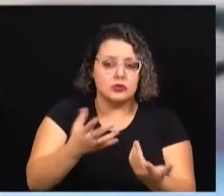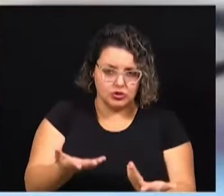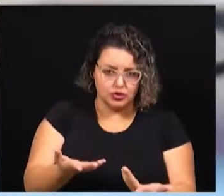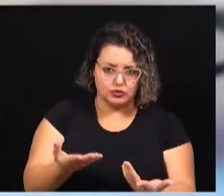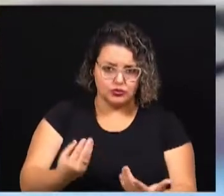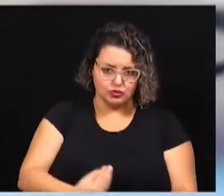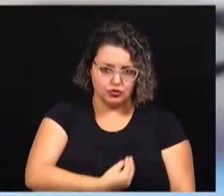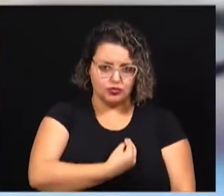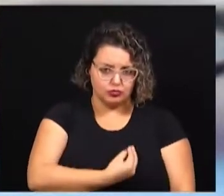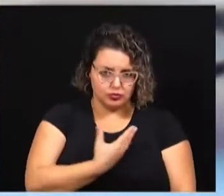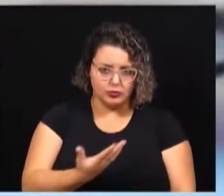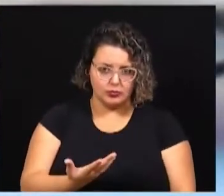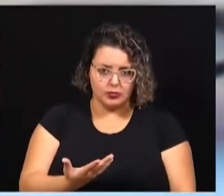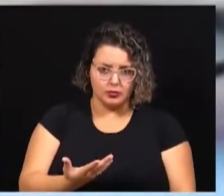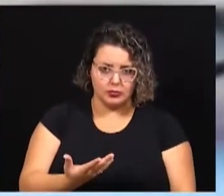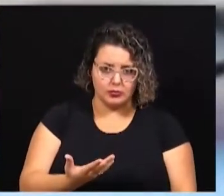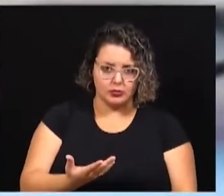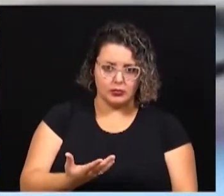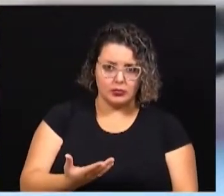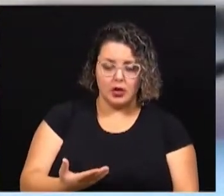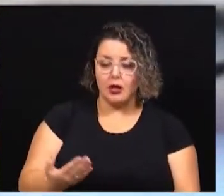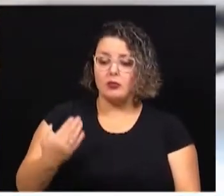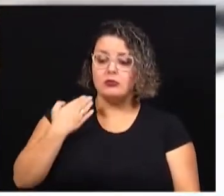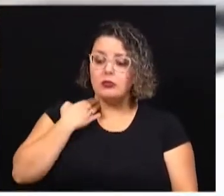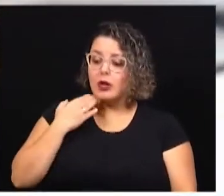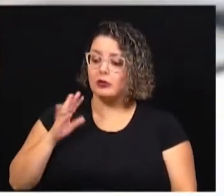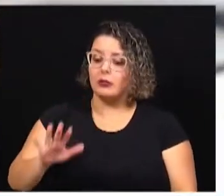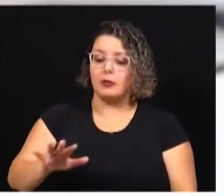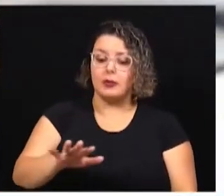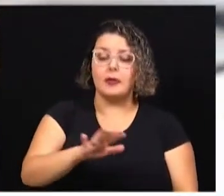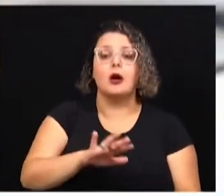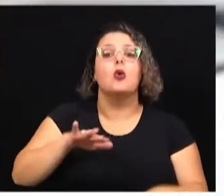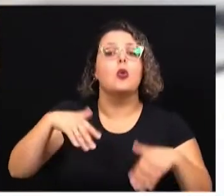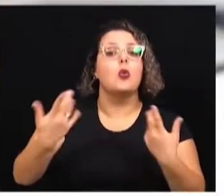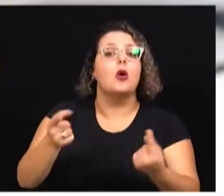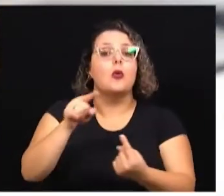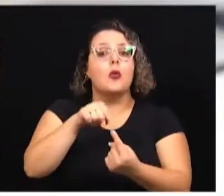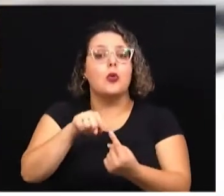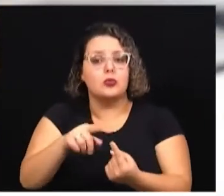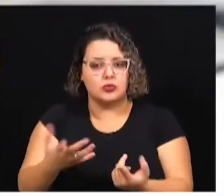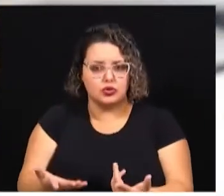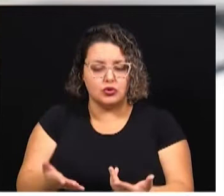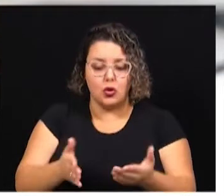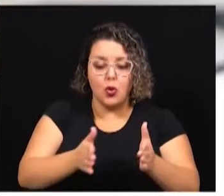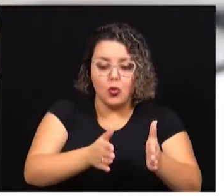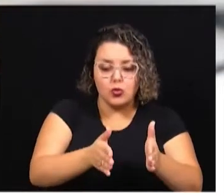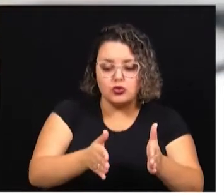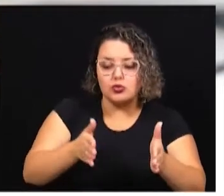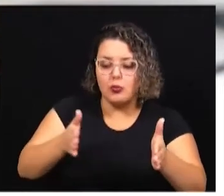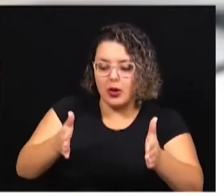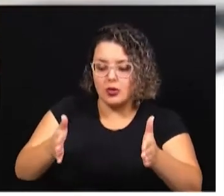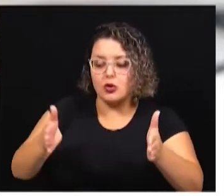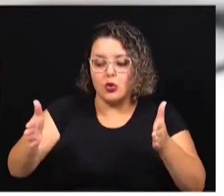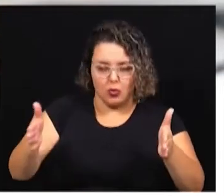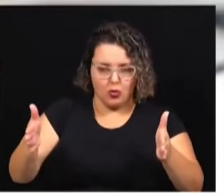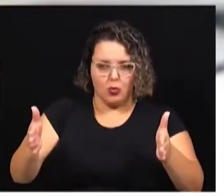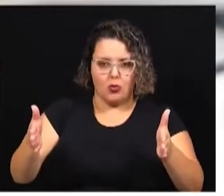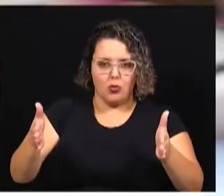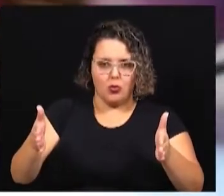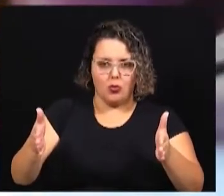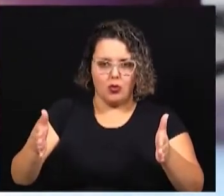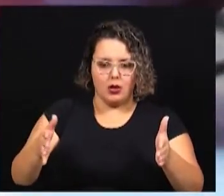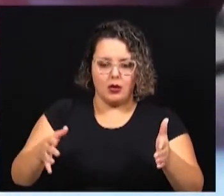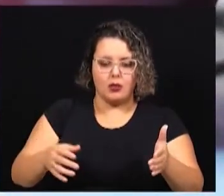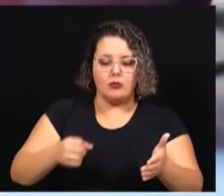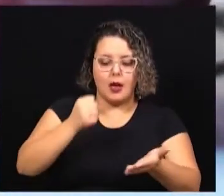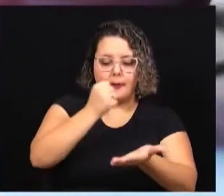Eu gosto de estar carimbando dinheiro. Então, quais são teus objetivos? de curto, médio e longo prazo. E